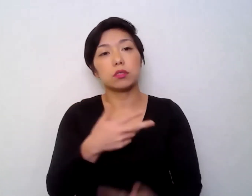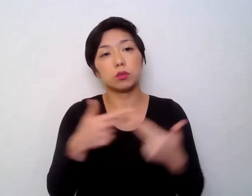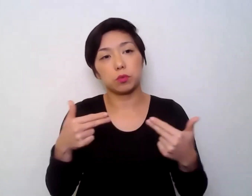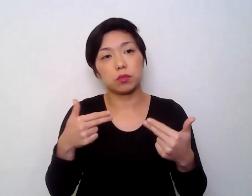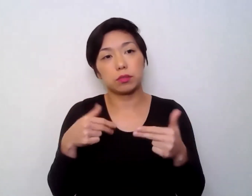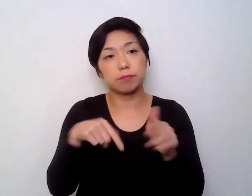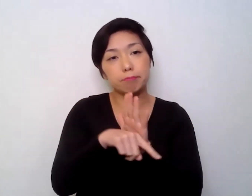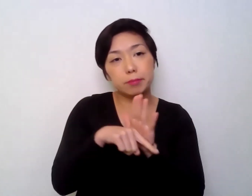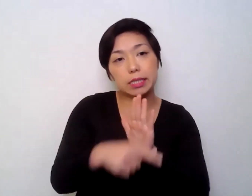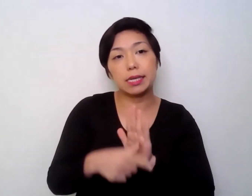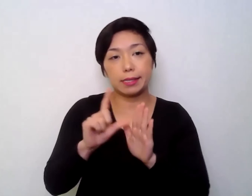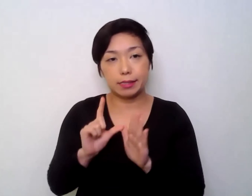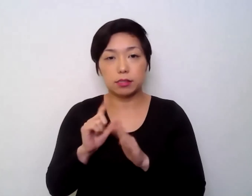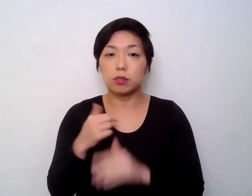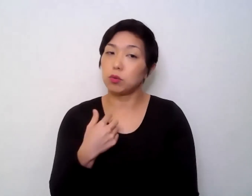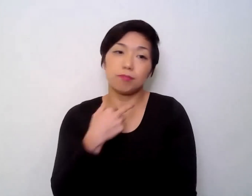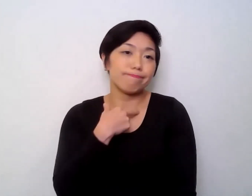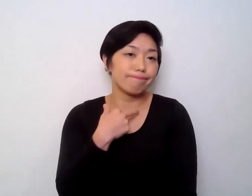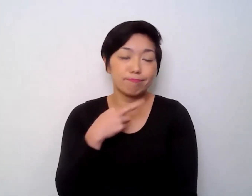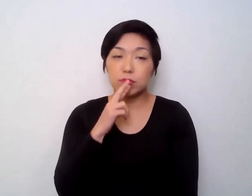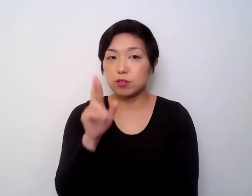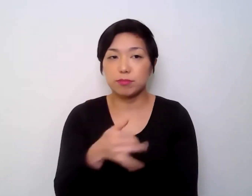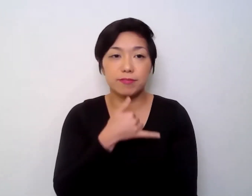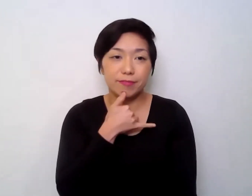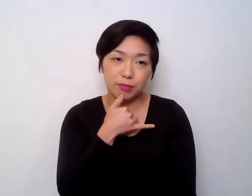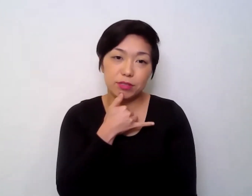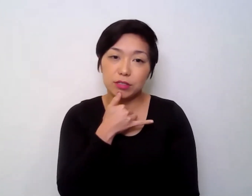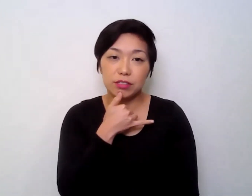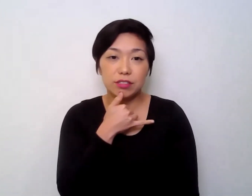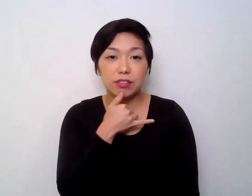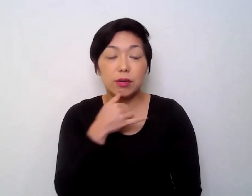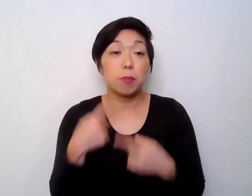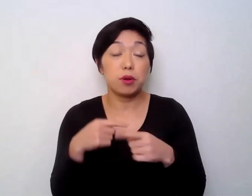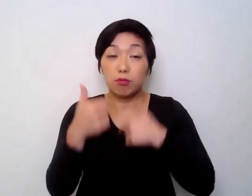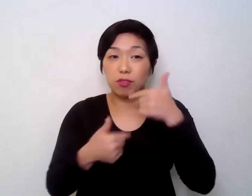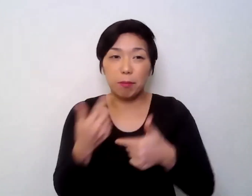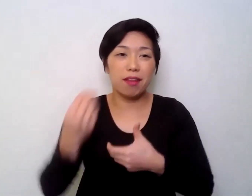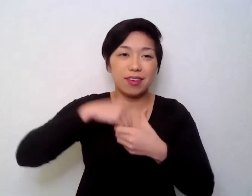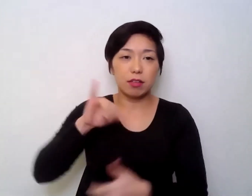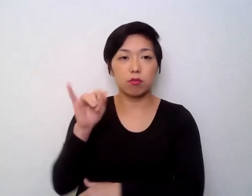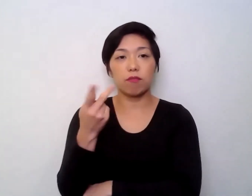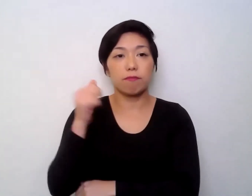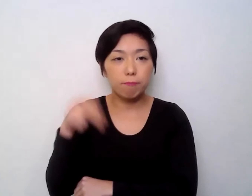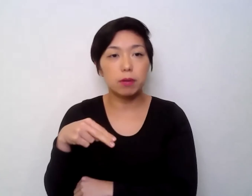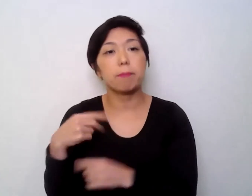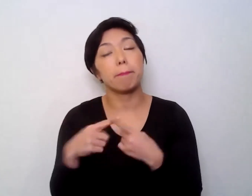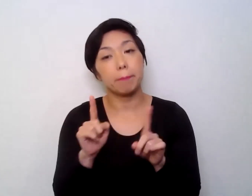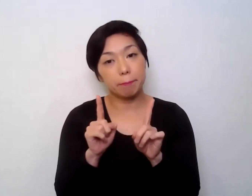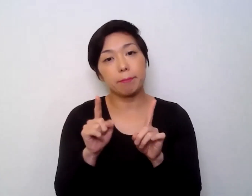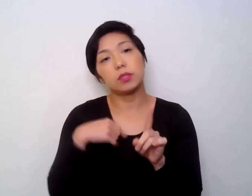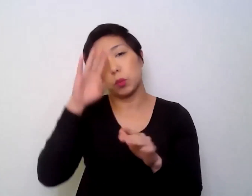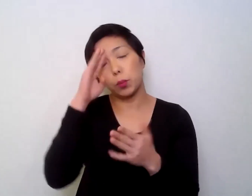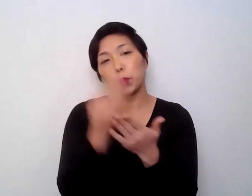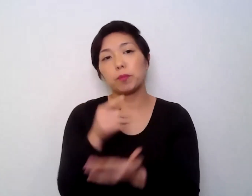eu não posso dar essa resposta né um trabalho no IFAM mas eu acredito né que seja isso alguma